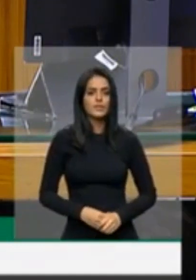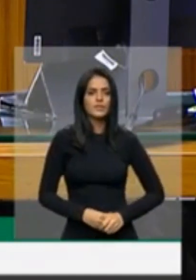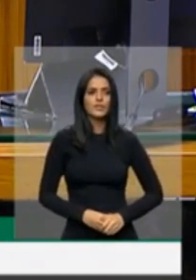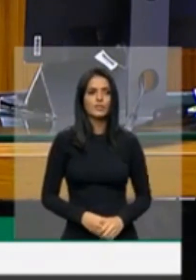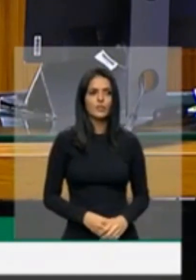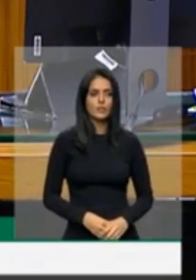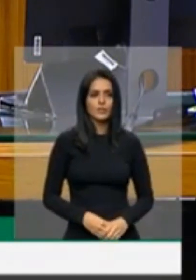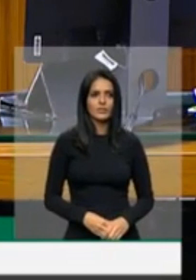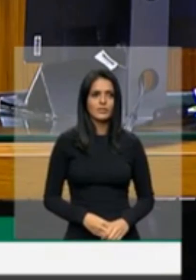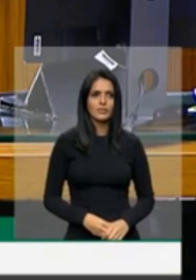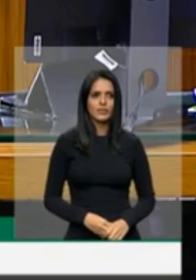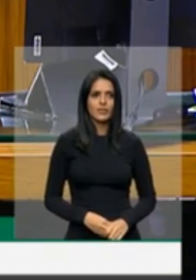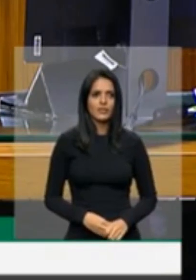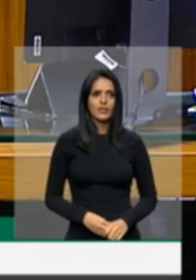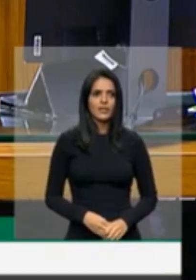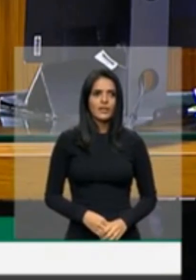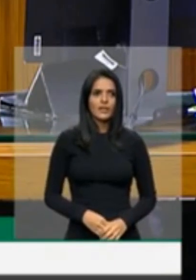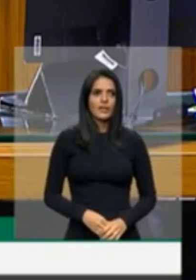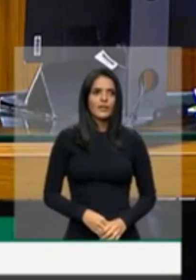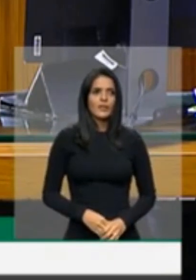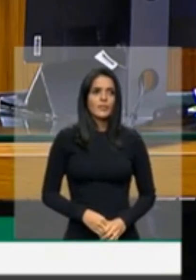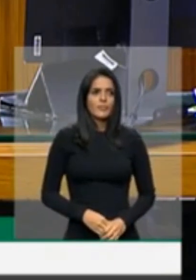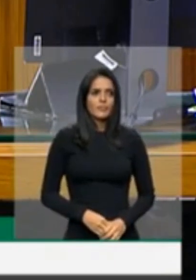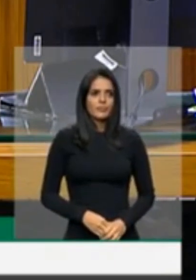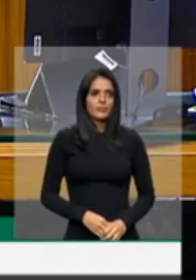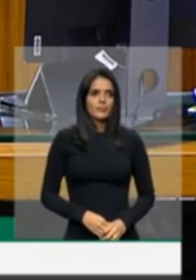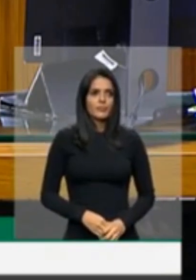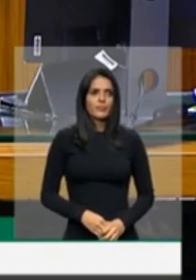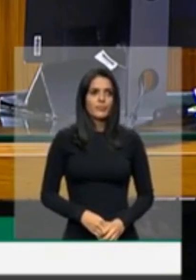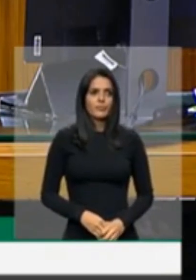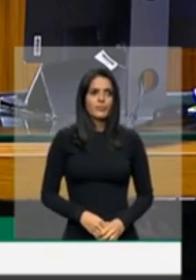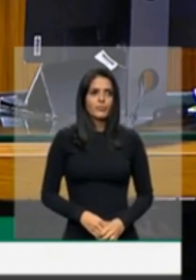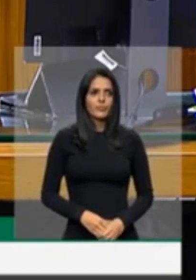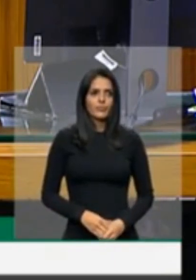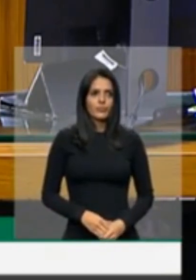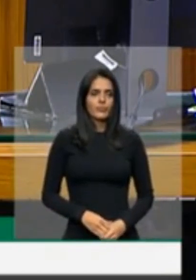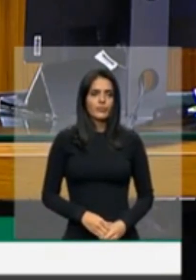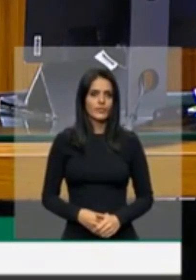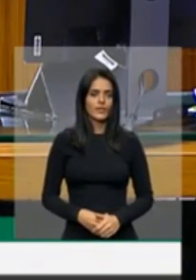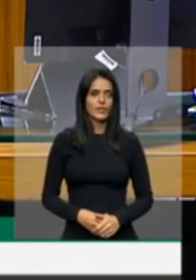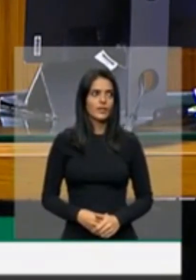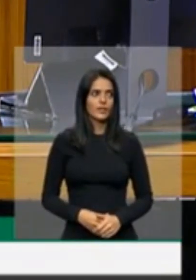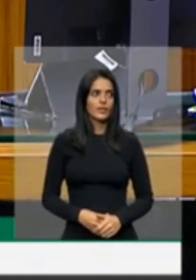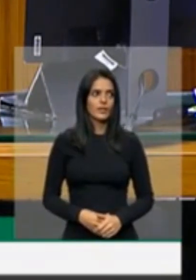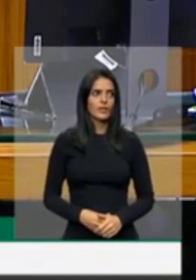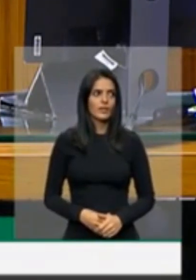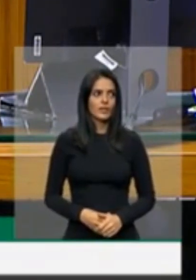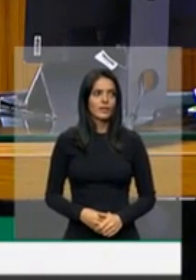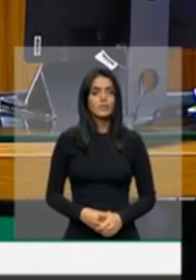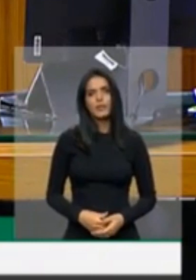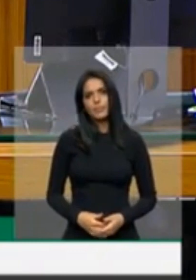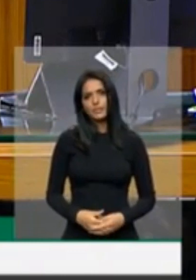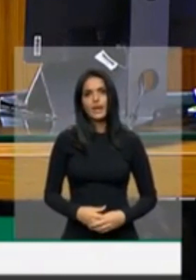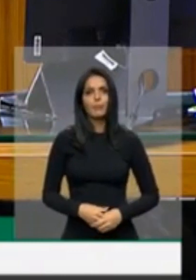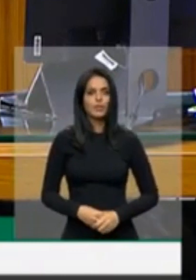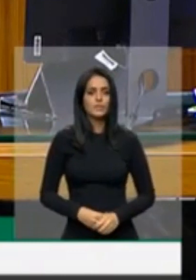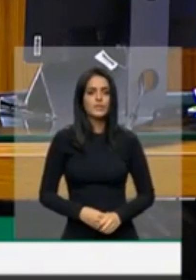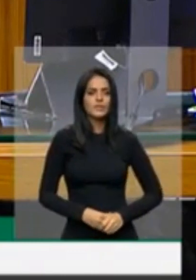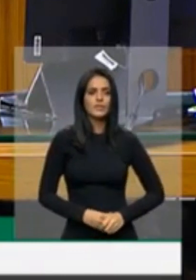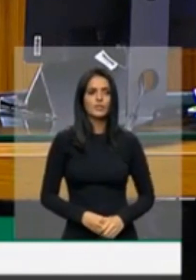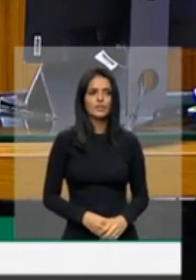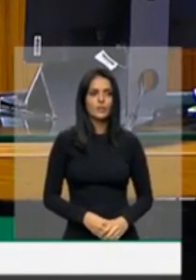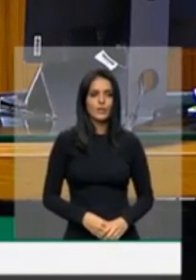mensagens nas minhas redes sociais pedindo para pautar a 1000, mas tem tempo ainda, vamos pautar. Eu já recebi mais de 10 mil